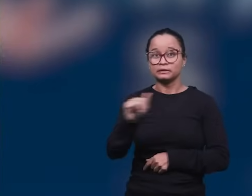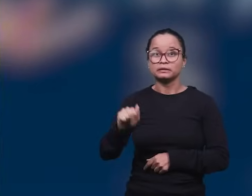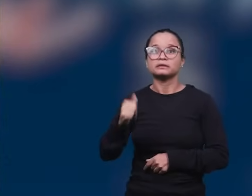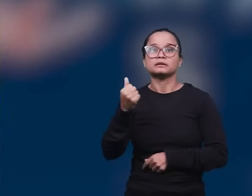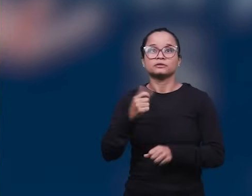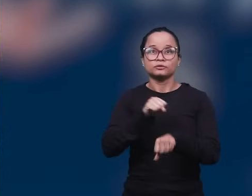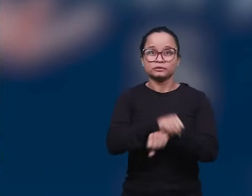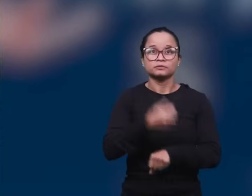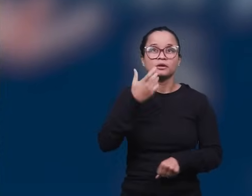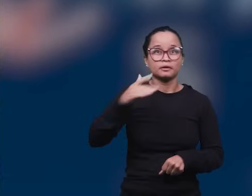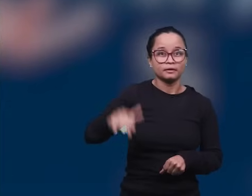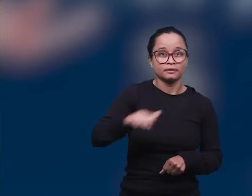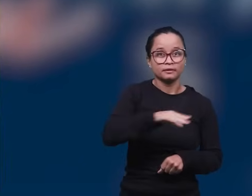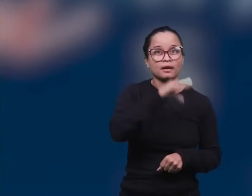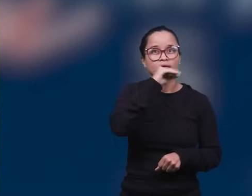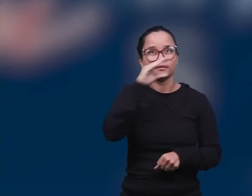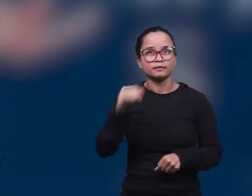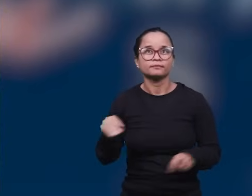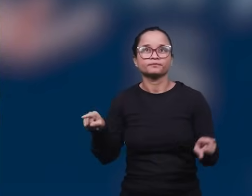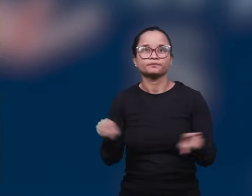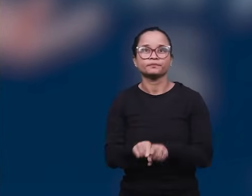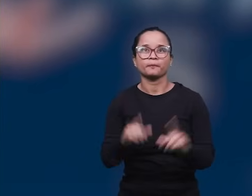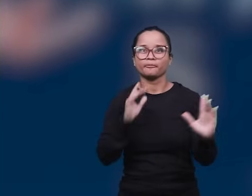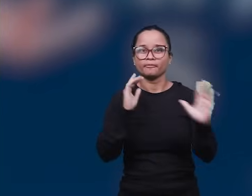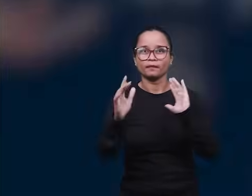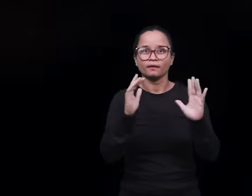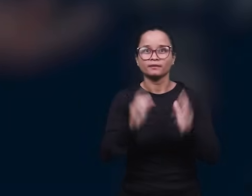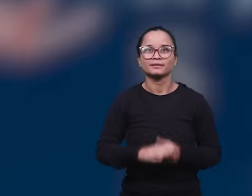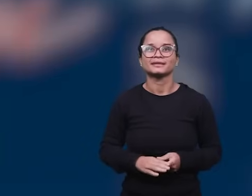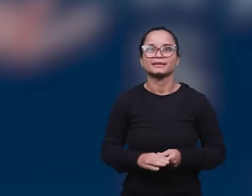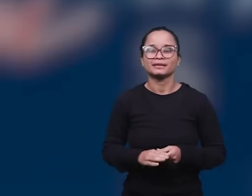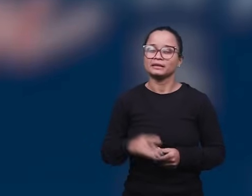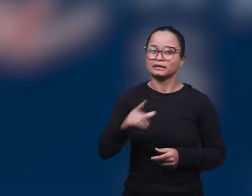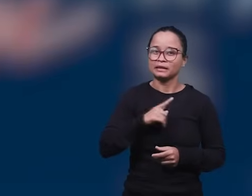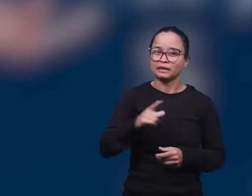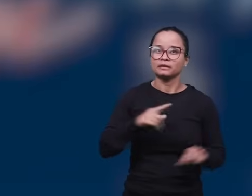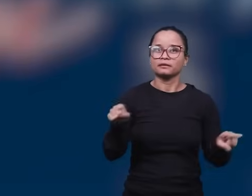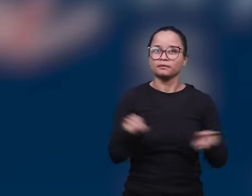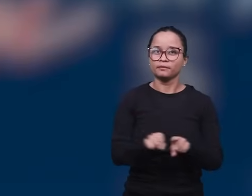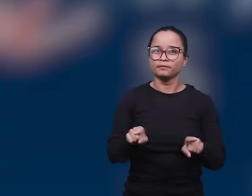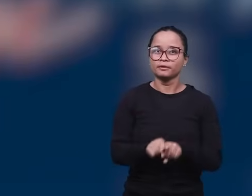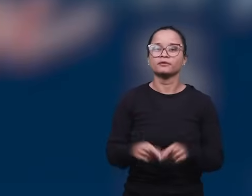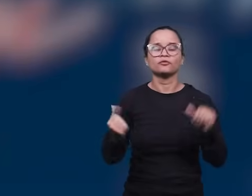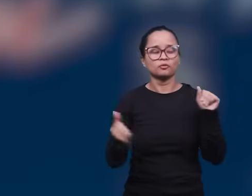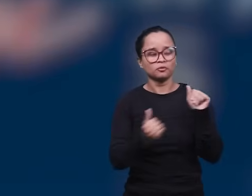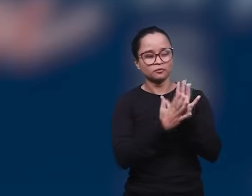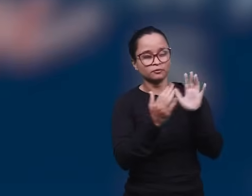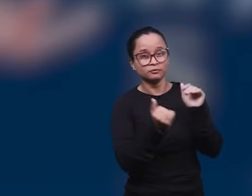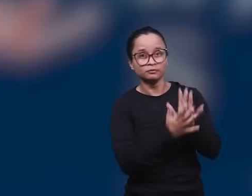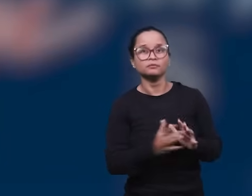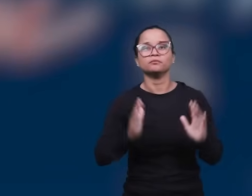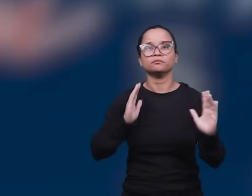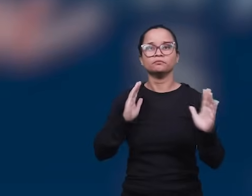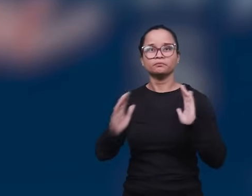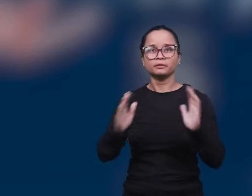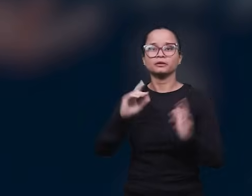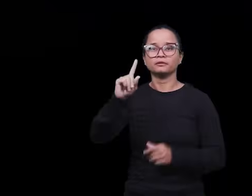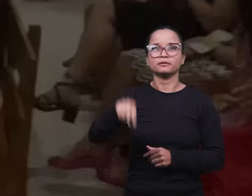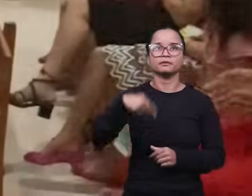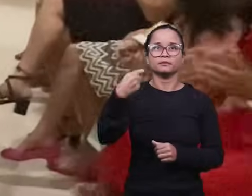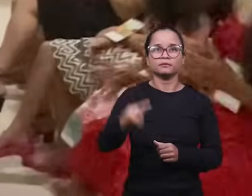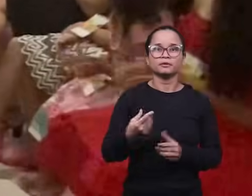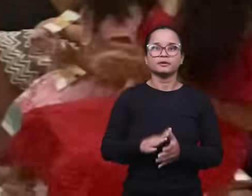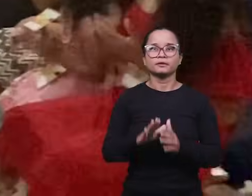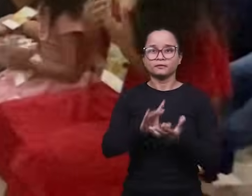Seminário de Crianças Intermediárias e Adolescentes. Foi um momento onde teve, né, um momento do louvor, um momento